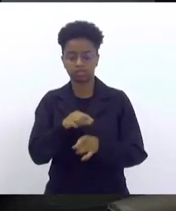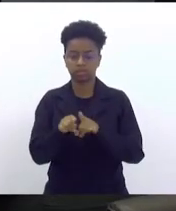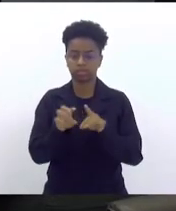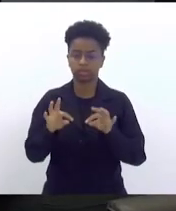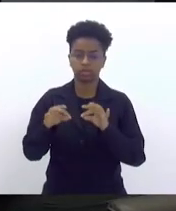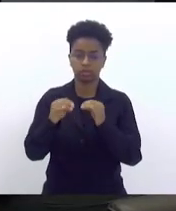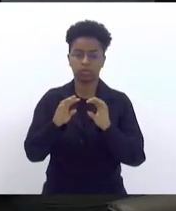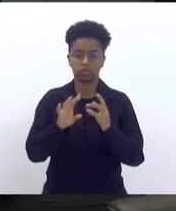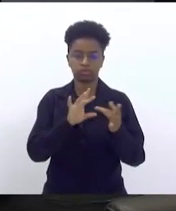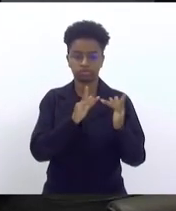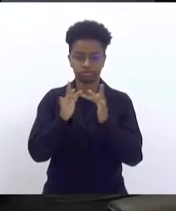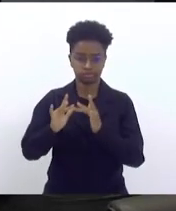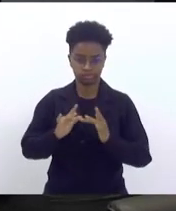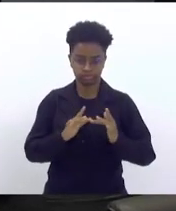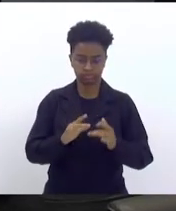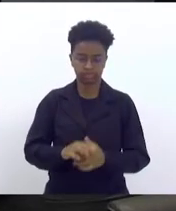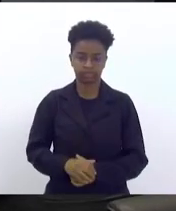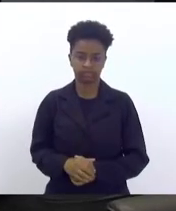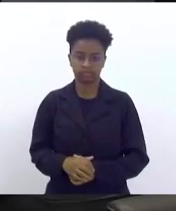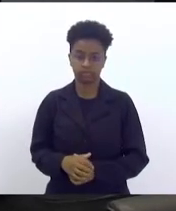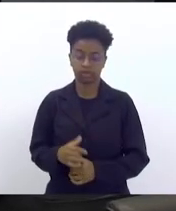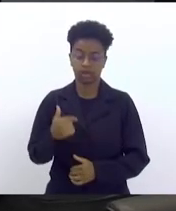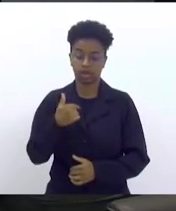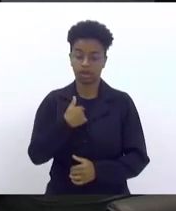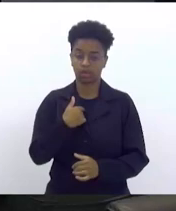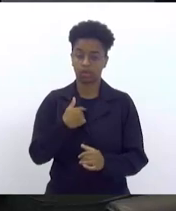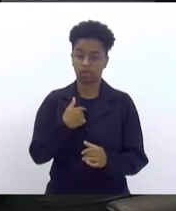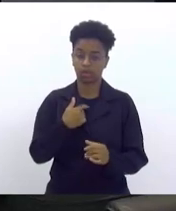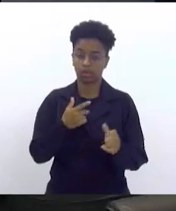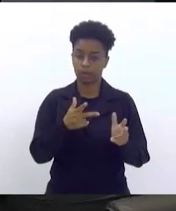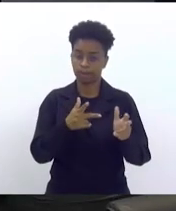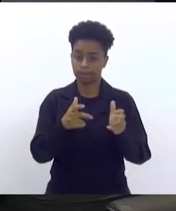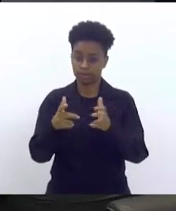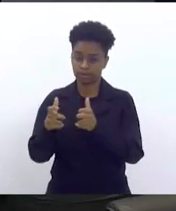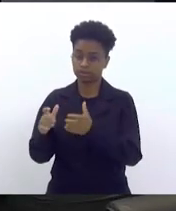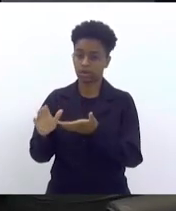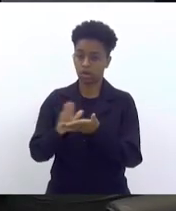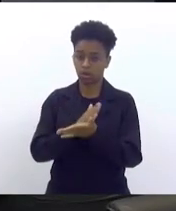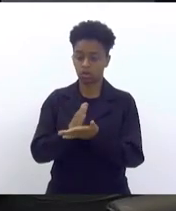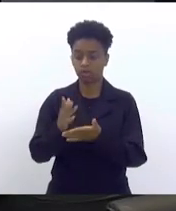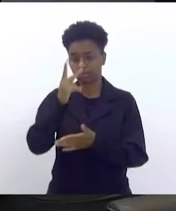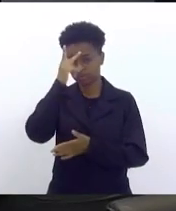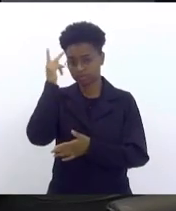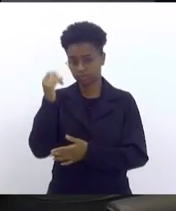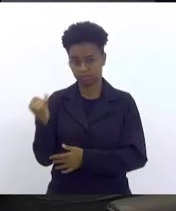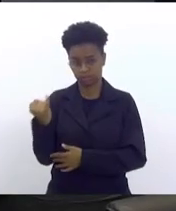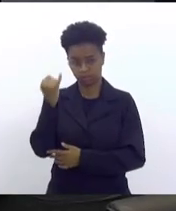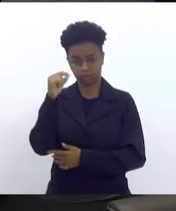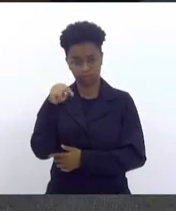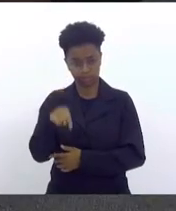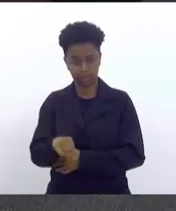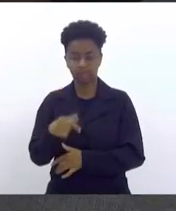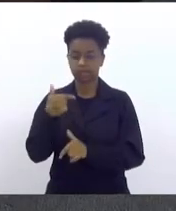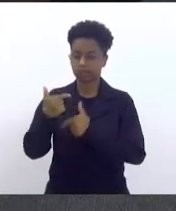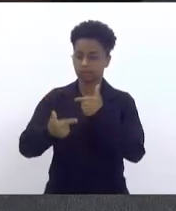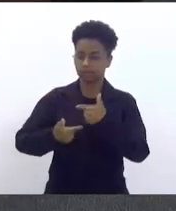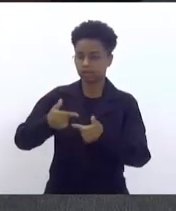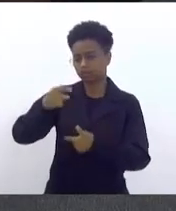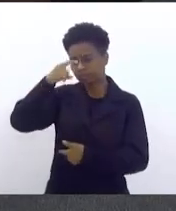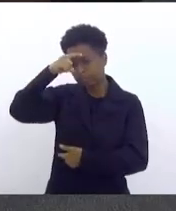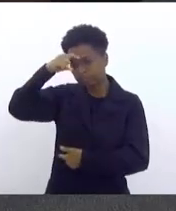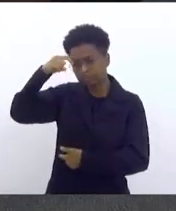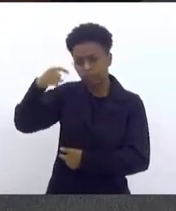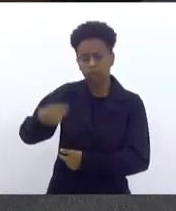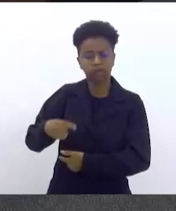formam essa grande rede e identificam alguns bons personagens aqui que trabalham arduamente no